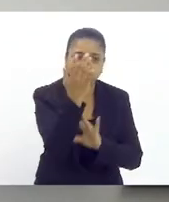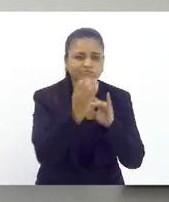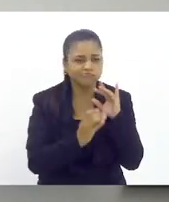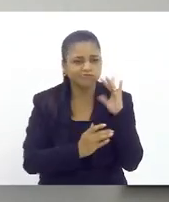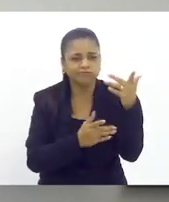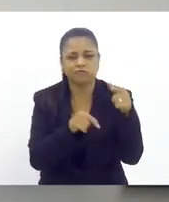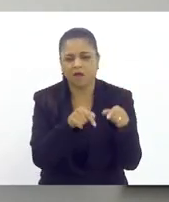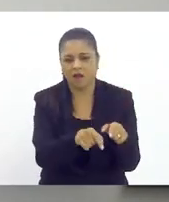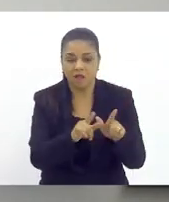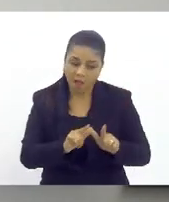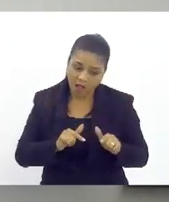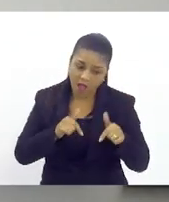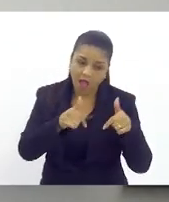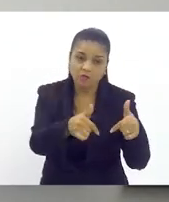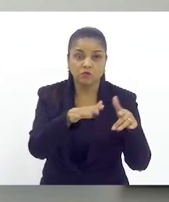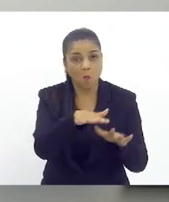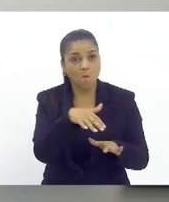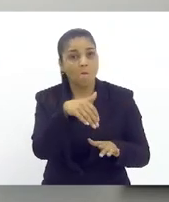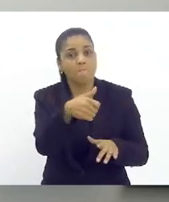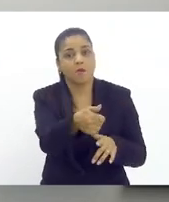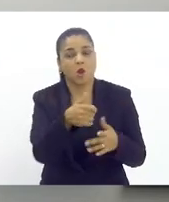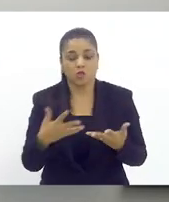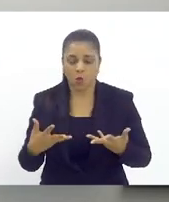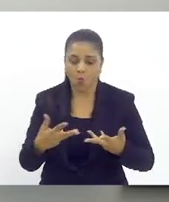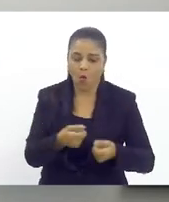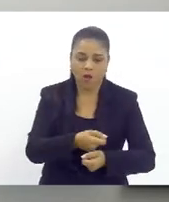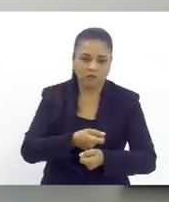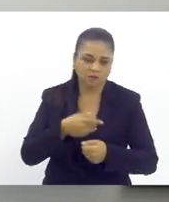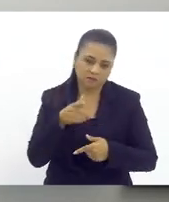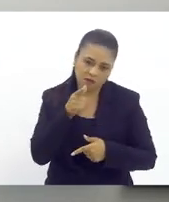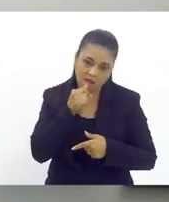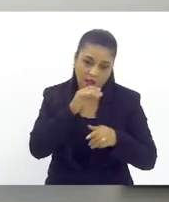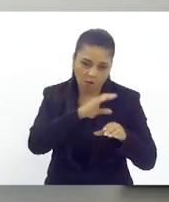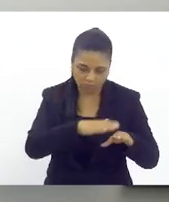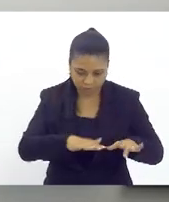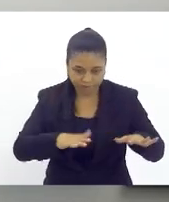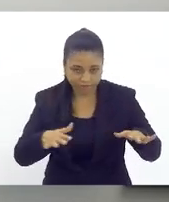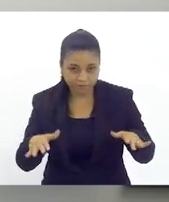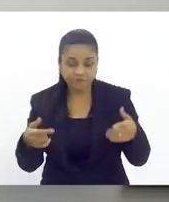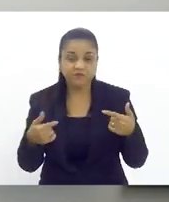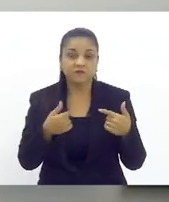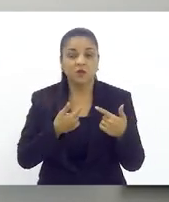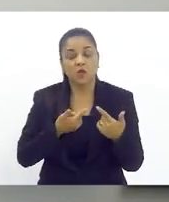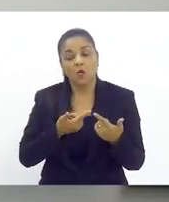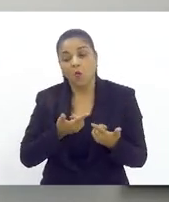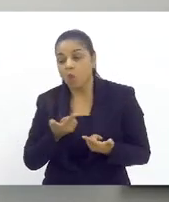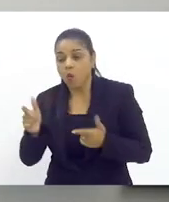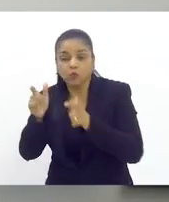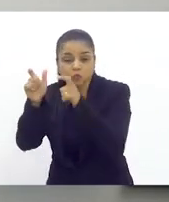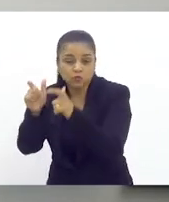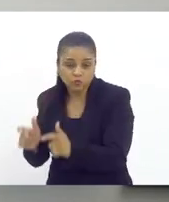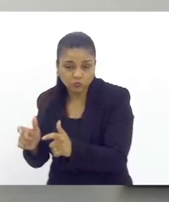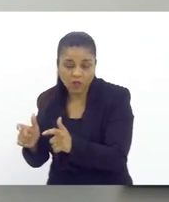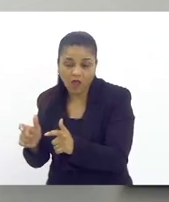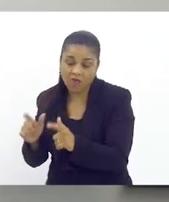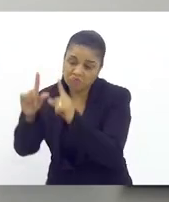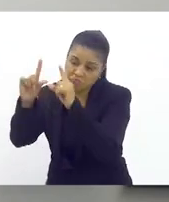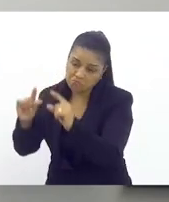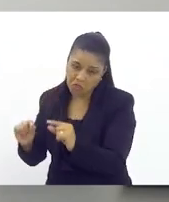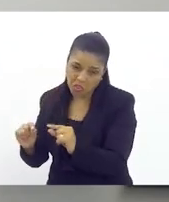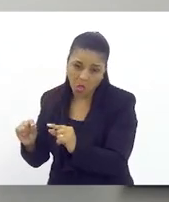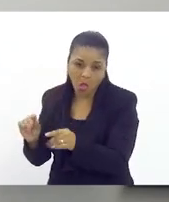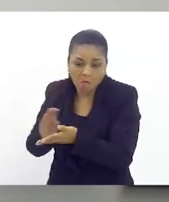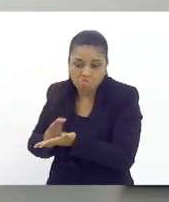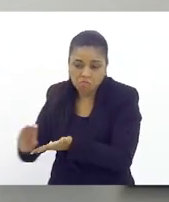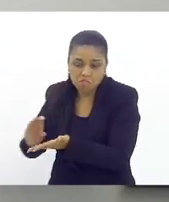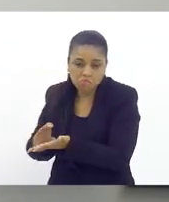que a atuação ali tem um resultado melhor sobre a qualidade da água como a Maria falou tem locais onde o custo é menor isso faz toda